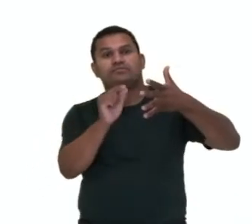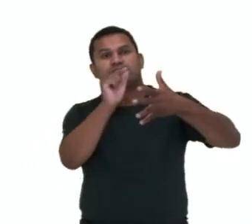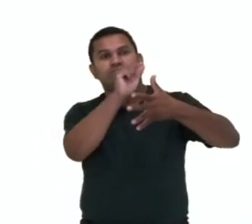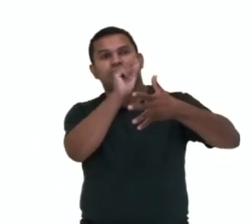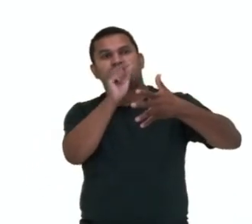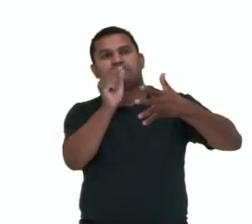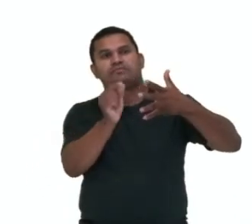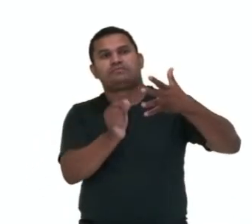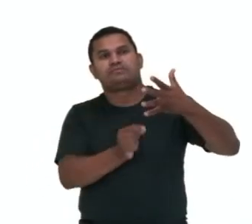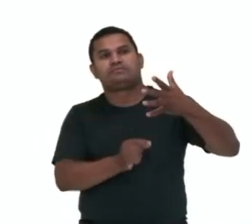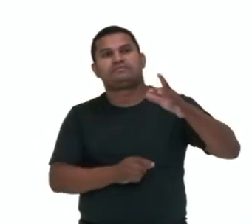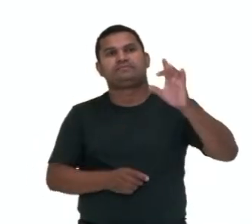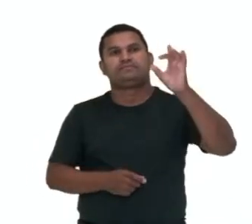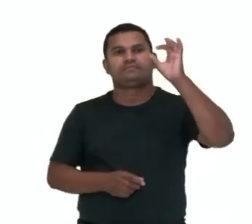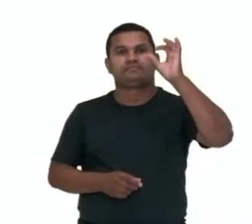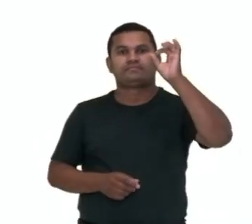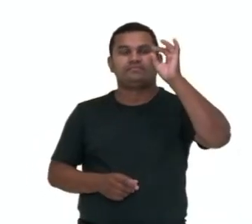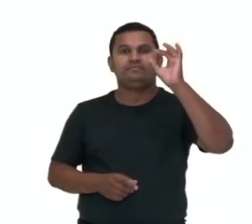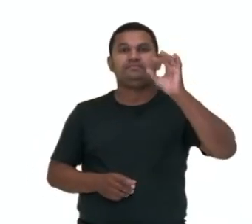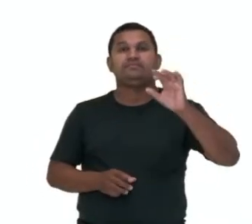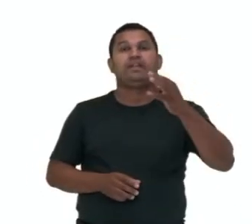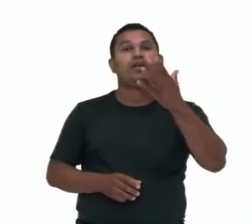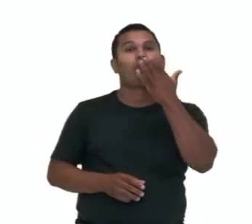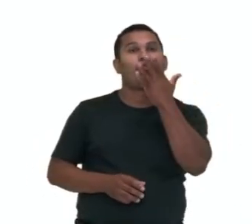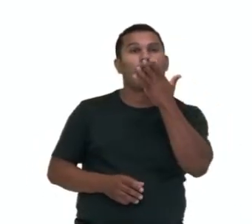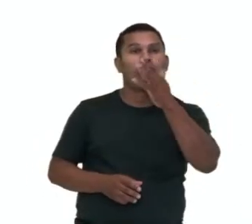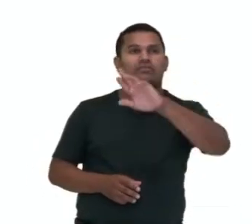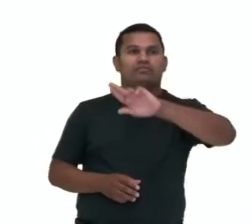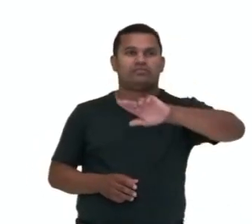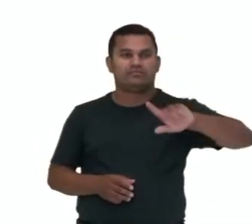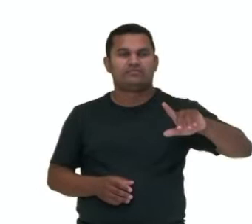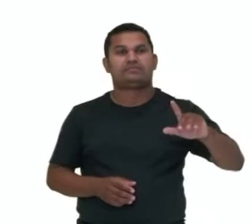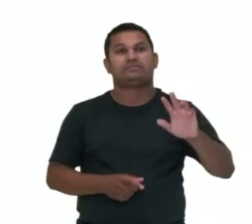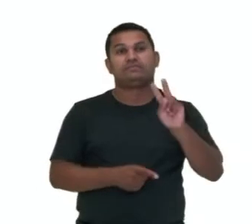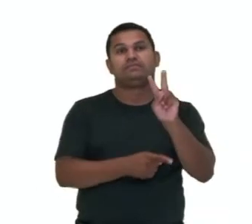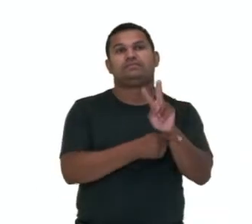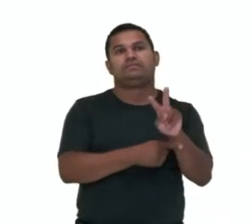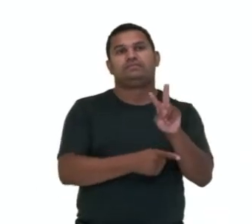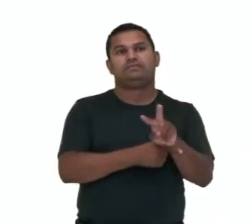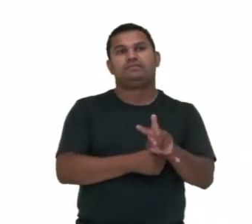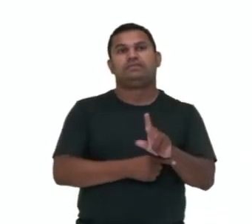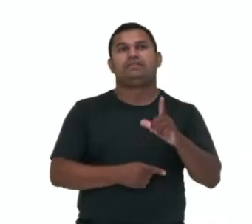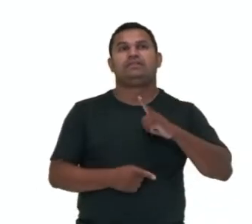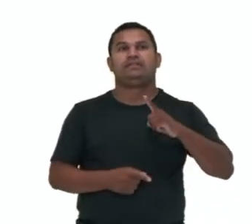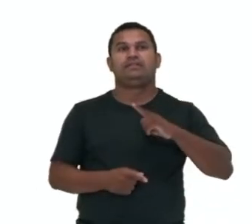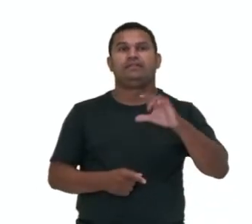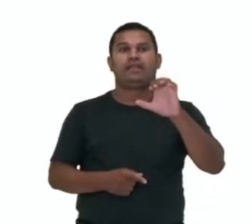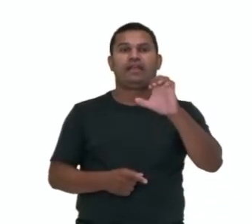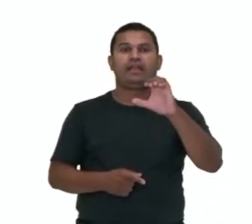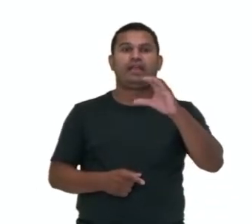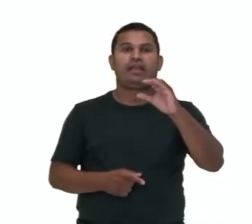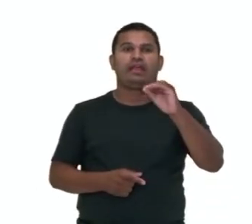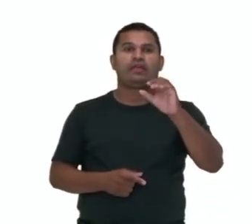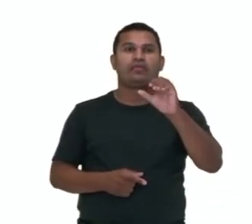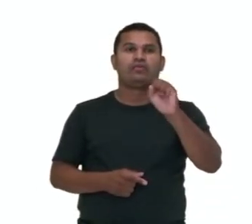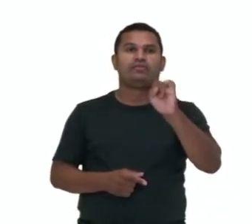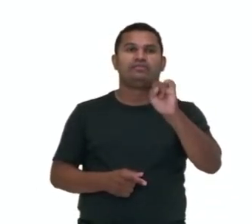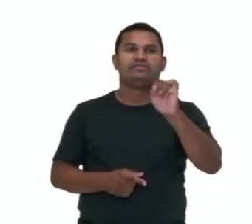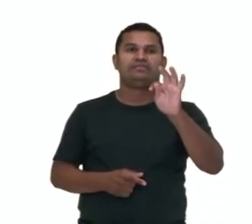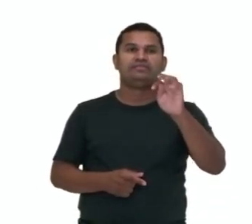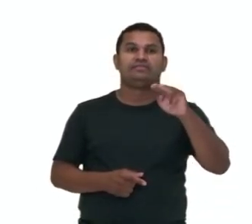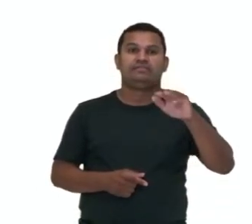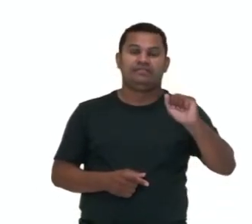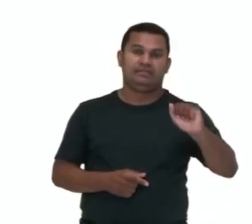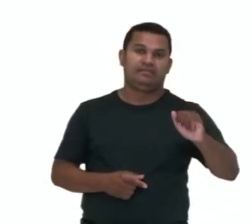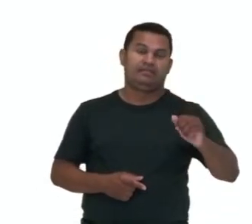que criar essas áreas, essas reservas? Porque elas possuem ecossistemas e